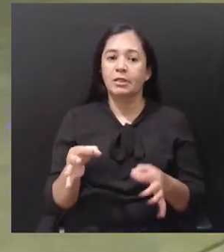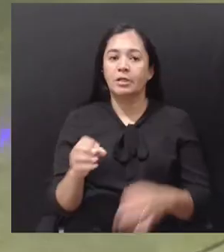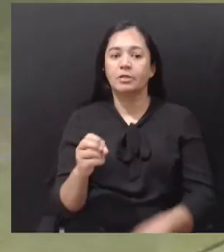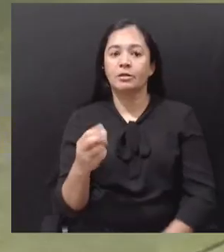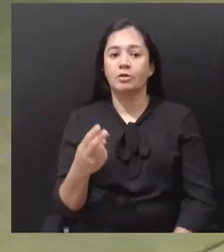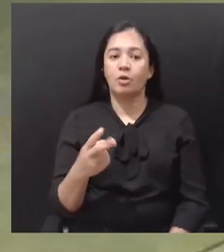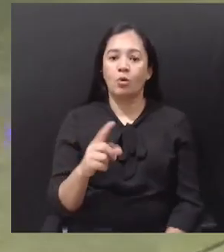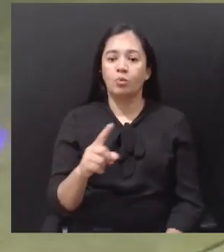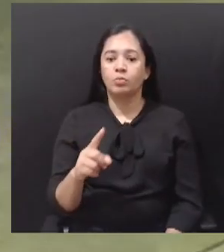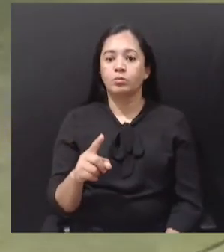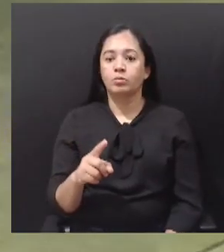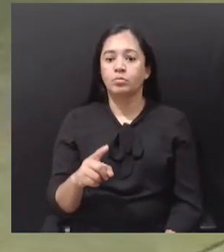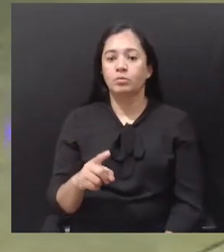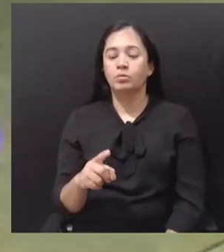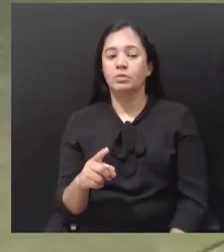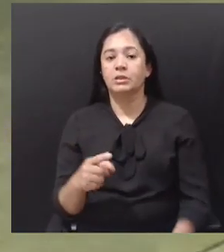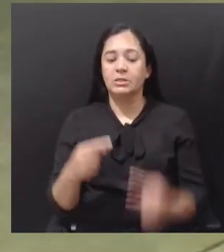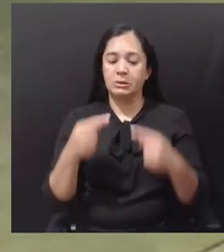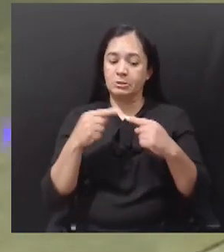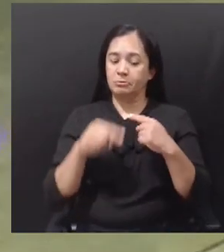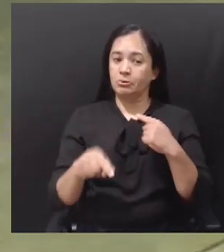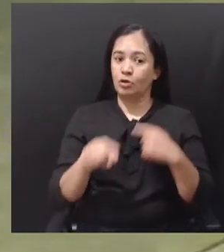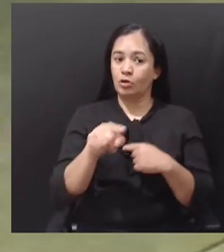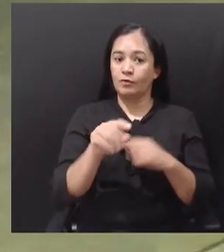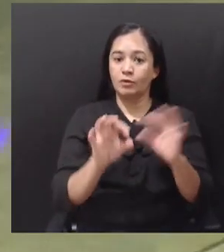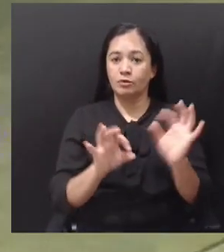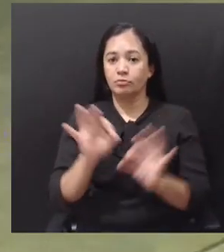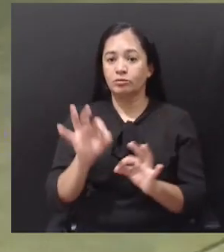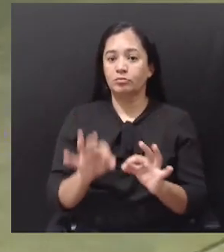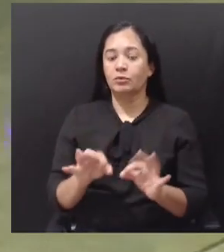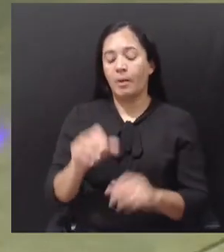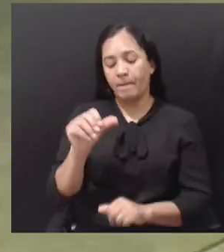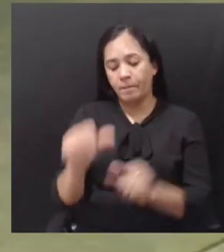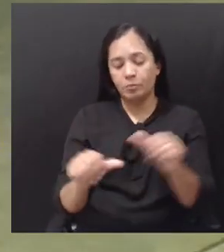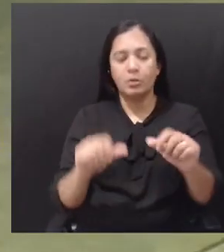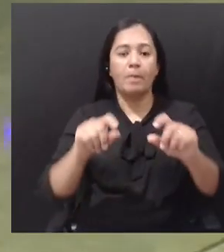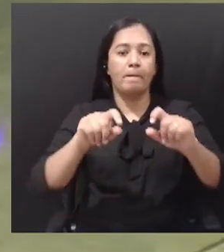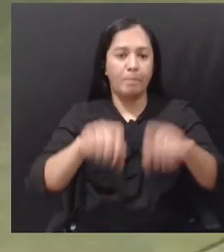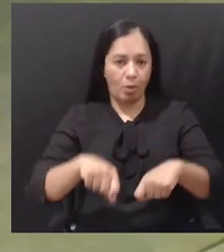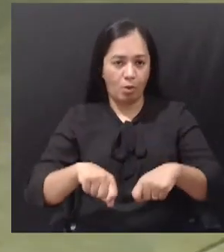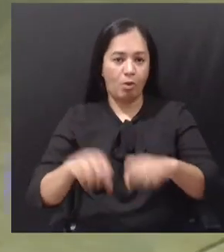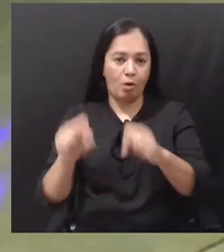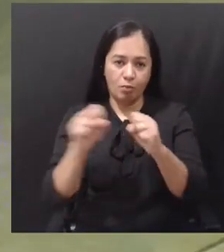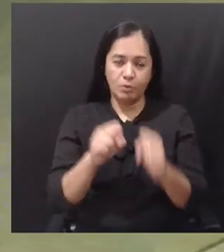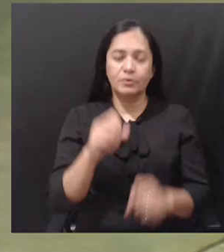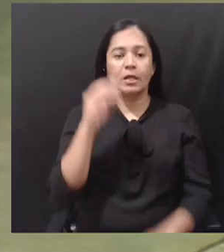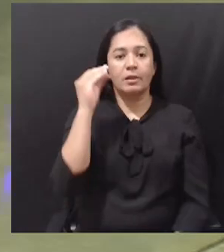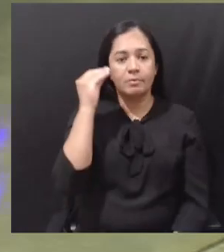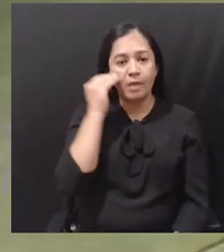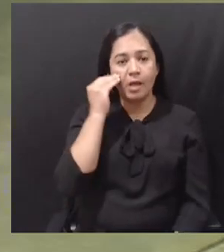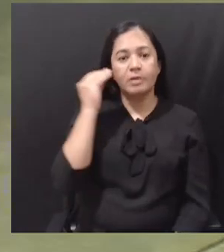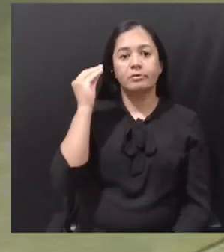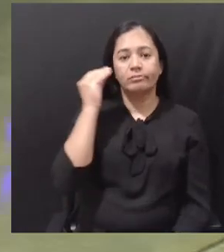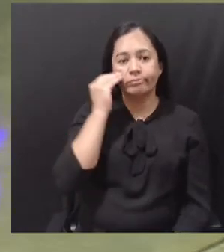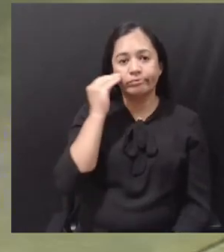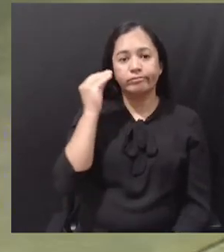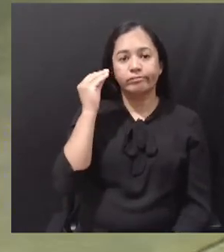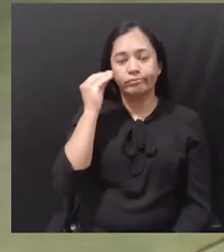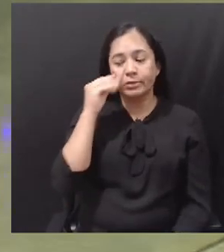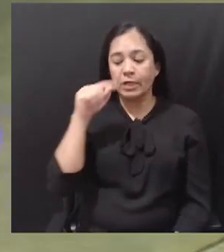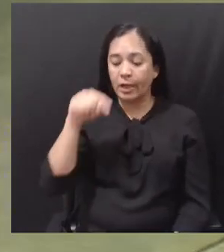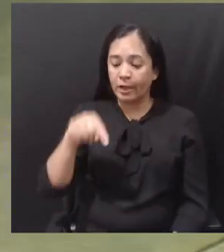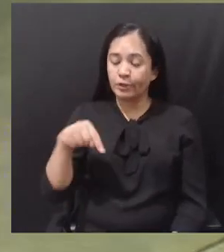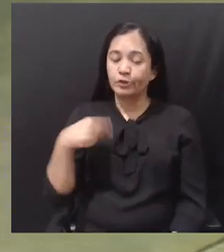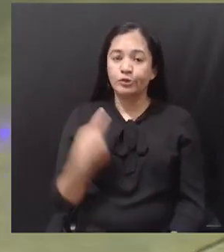de acordo com o que você formulou, você modifica, né? Aí você vai testando. Então, aqui nós fornecemos, digamos